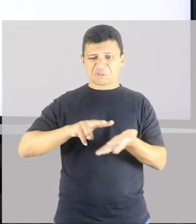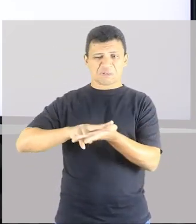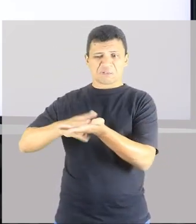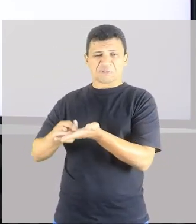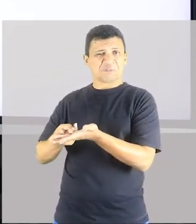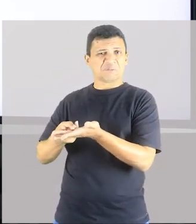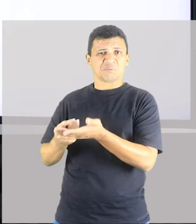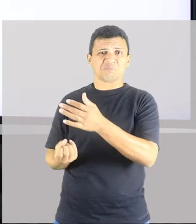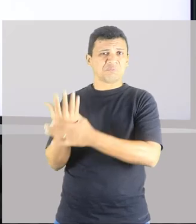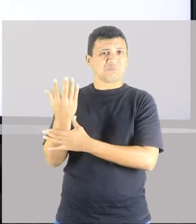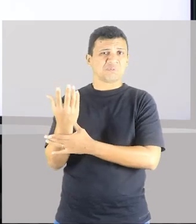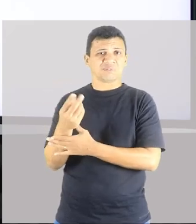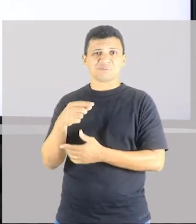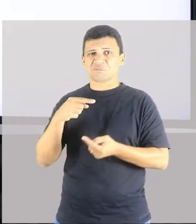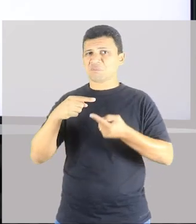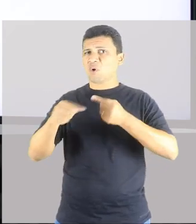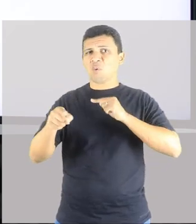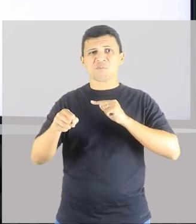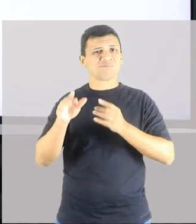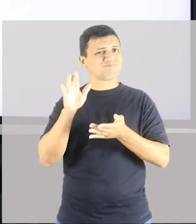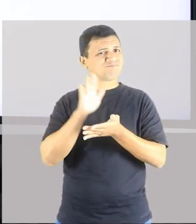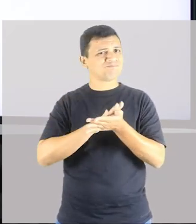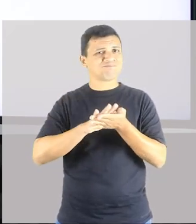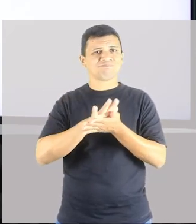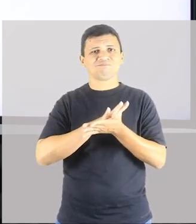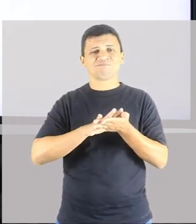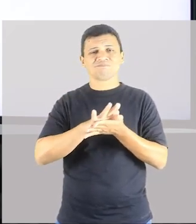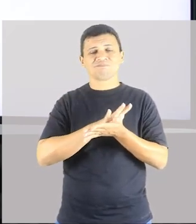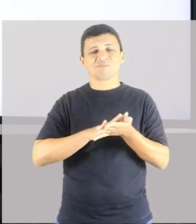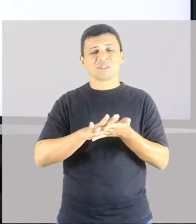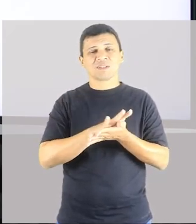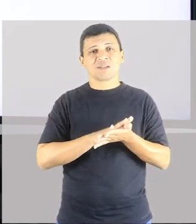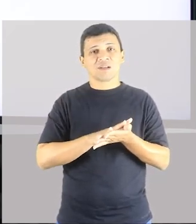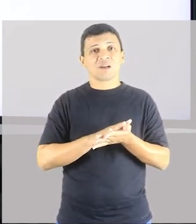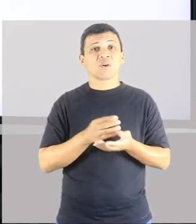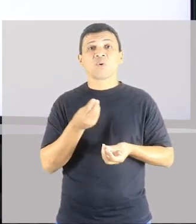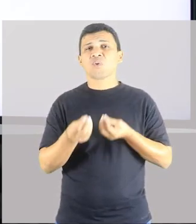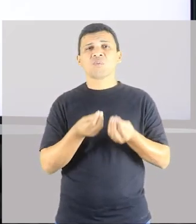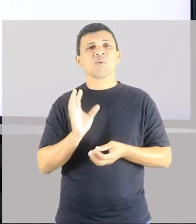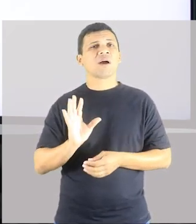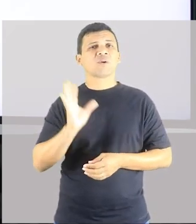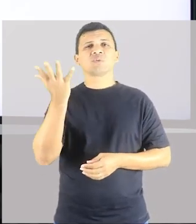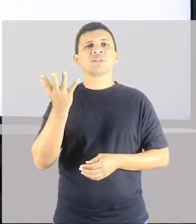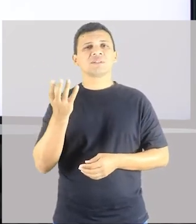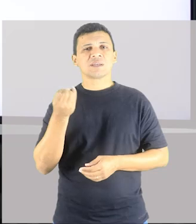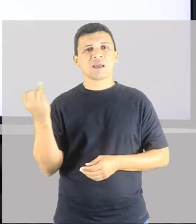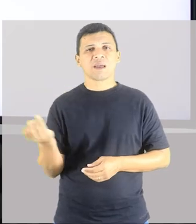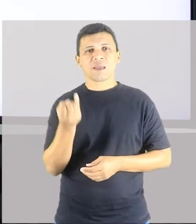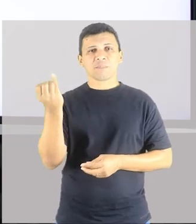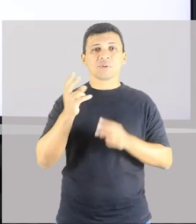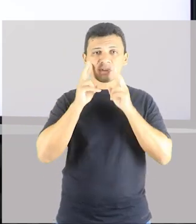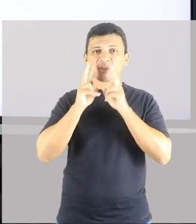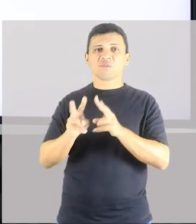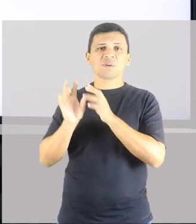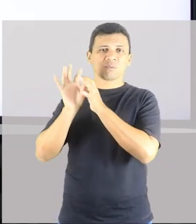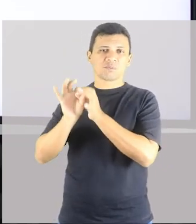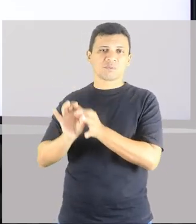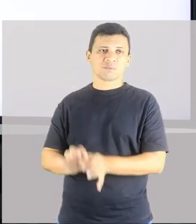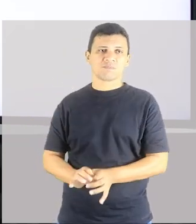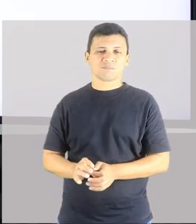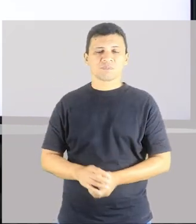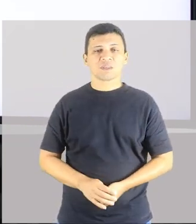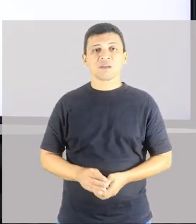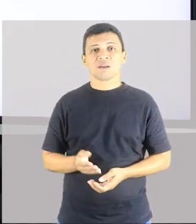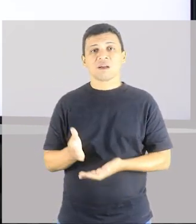a ver com aquilo que você está lendo ou com o que você esperava. Então, quando isso acontece, é importante você olhar o contexto. Coloquei